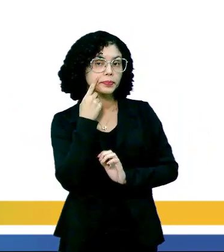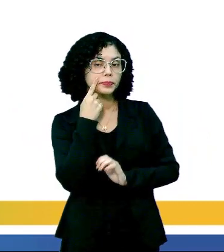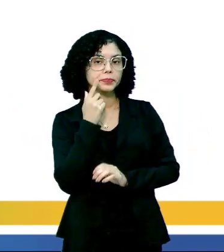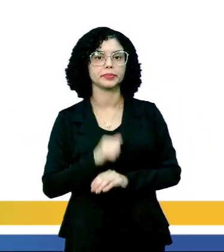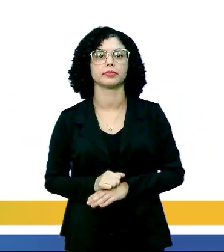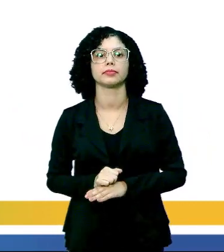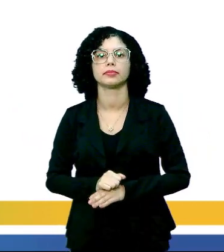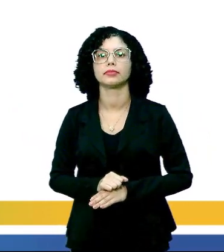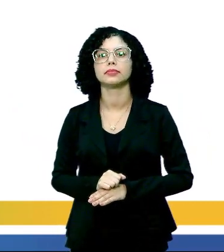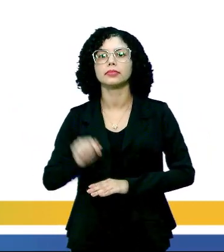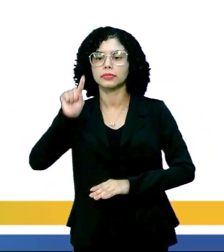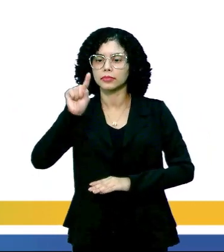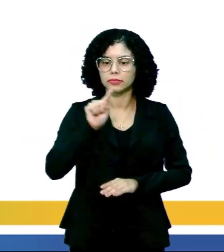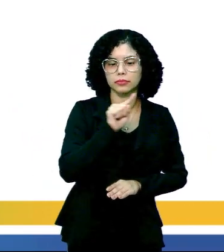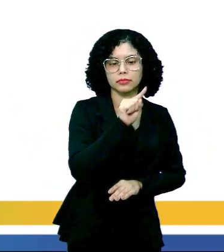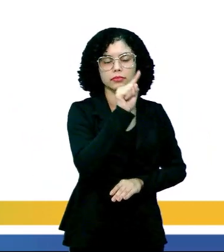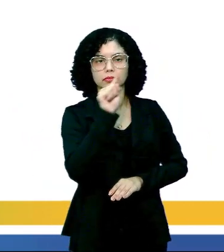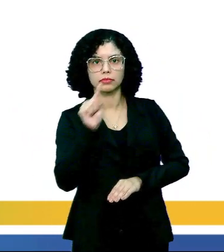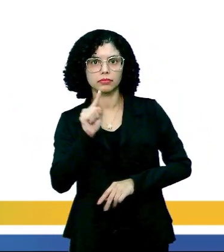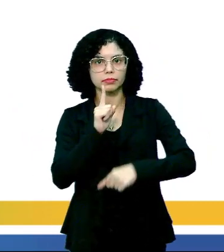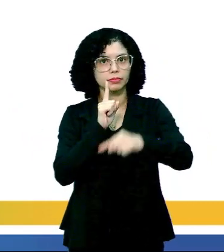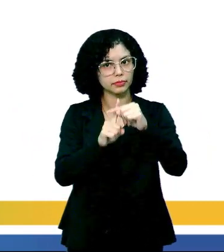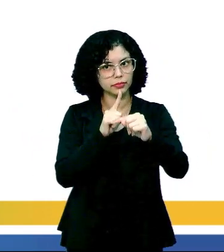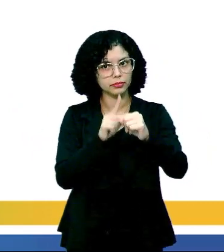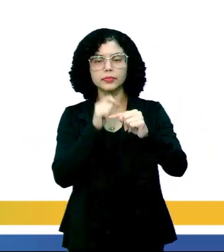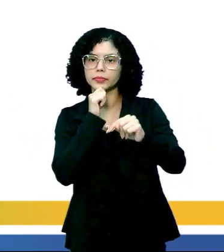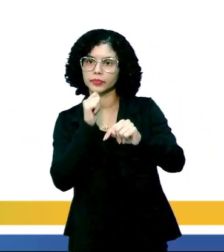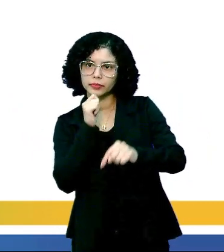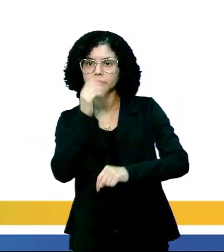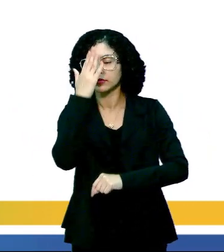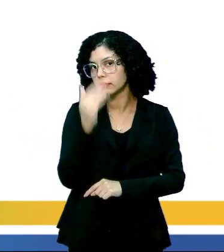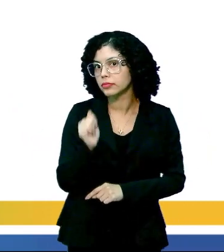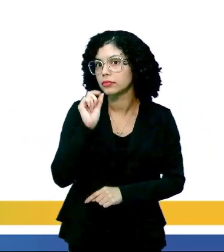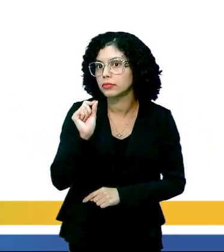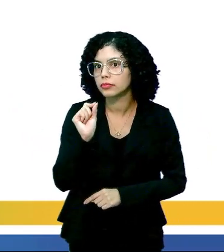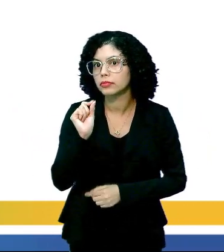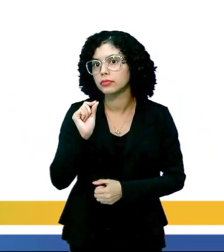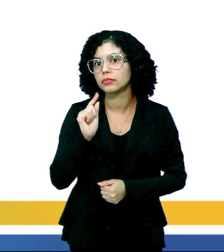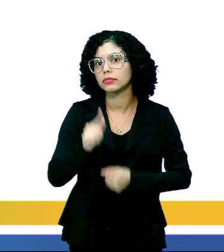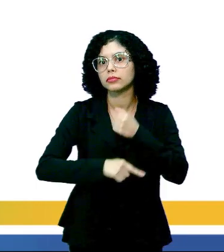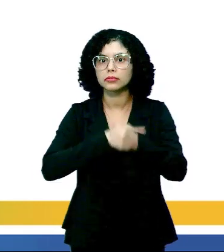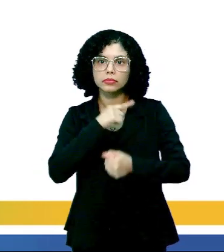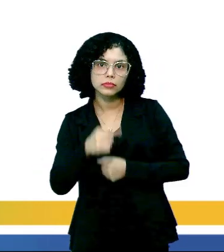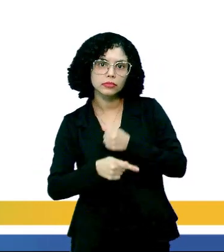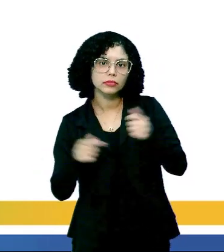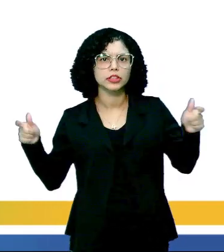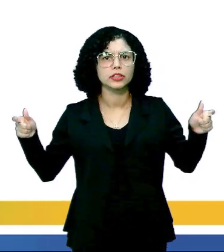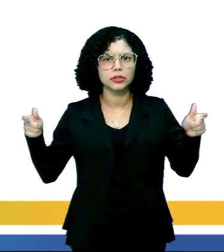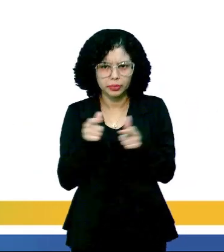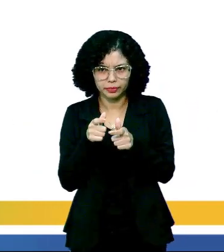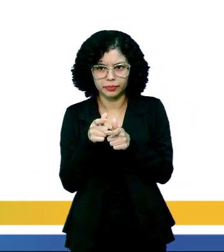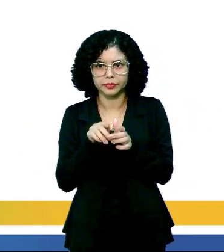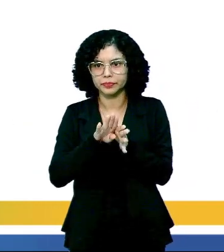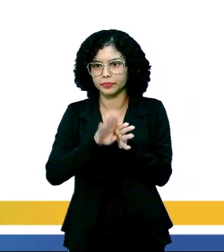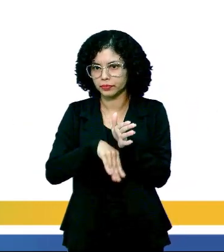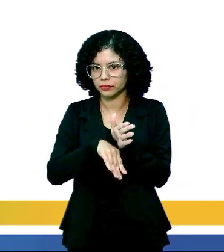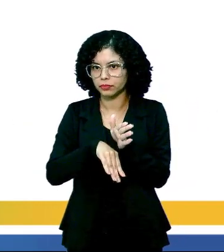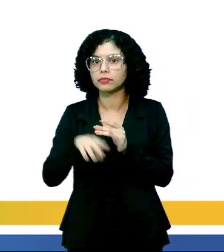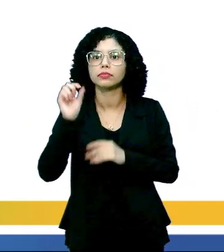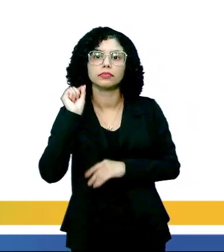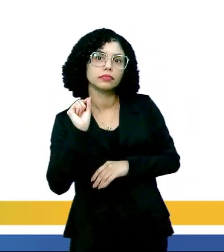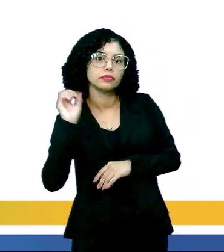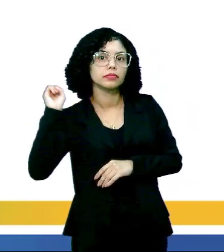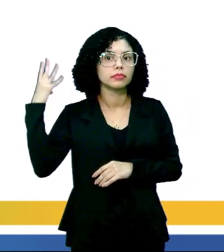a partícula alfa ela é uma partícula positiva e a gente sabe que na química o positivo ele diminui, ele subtrai. Então,